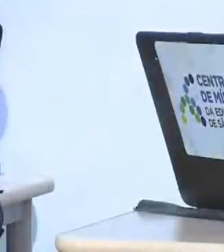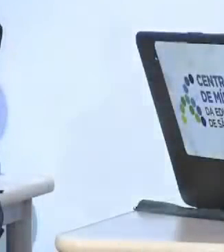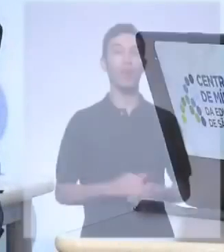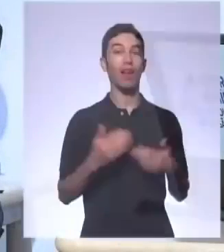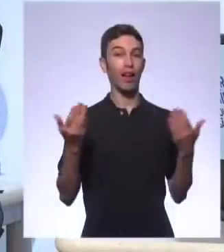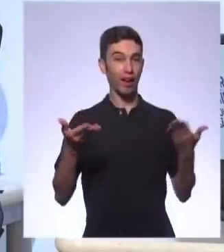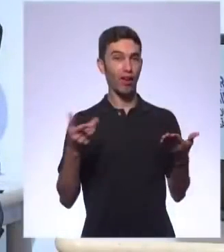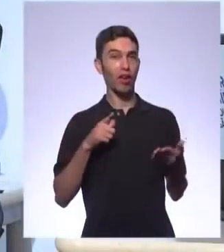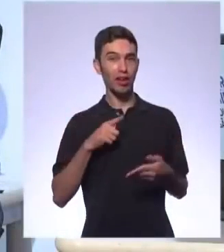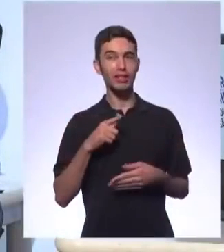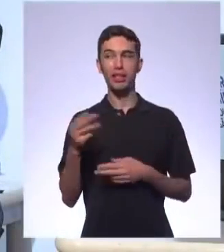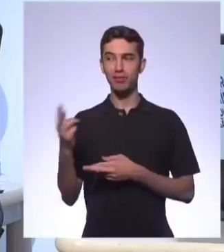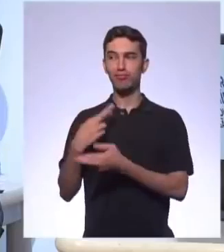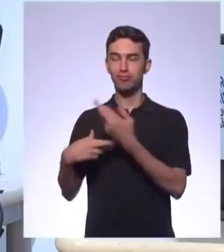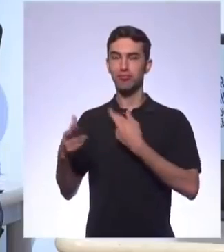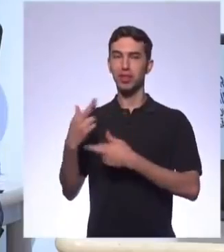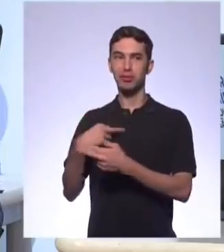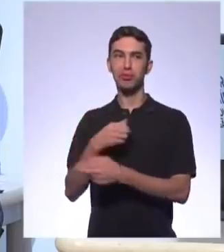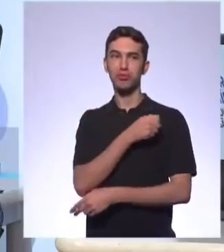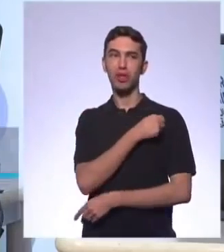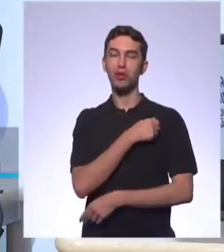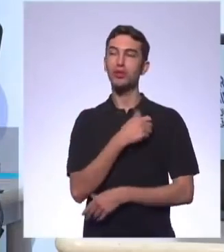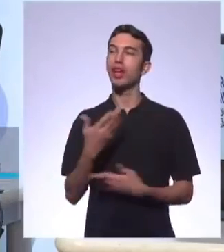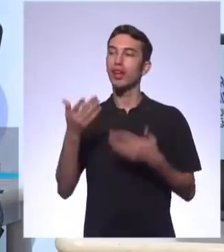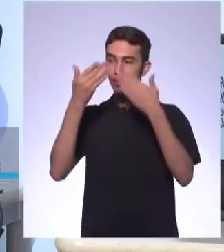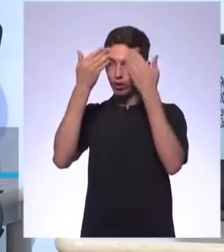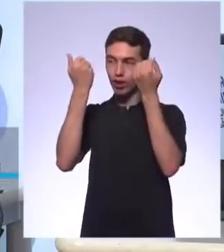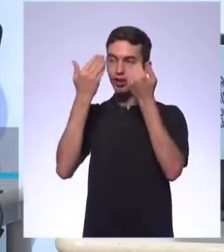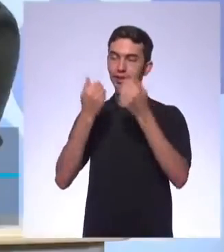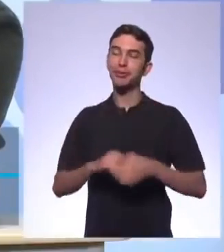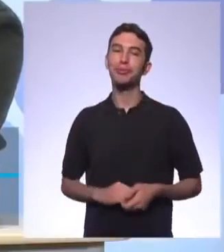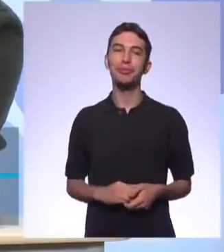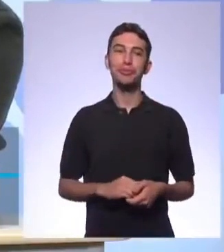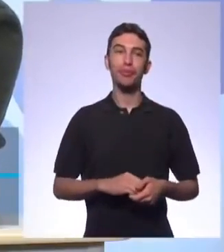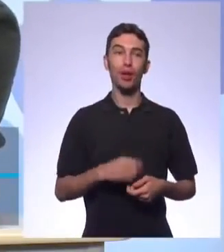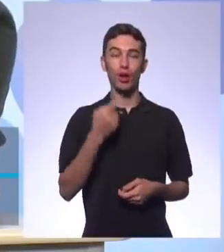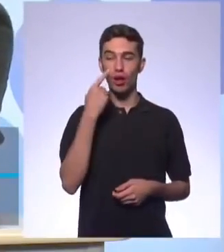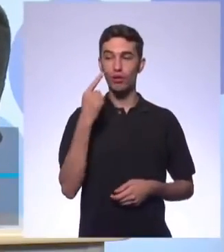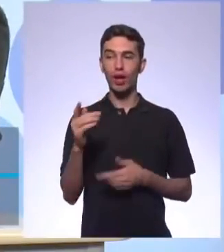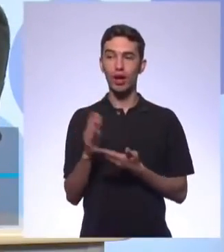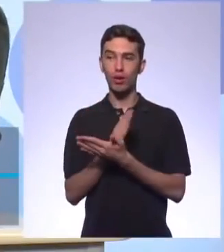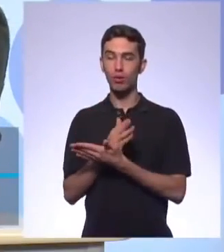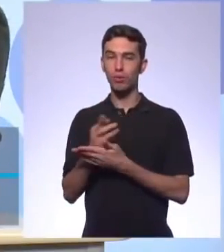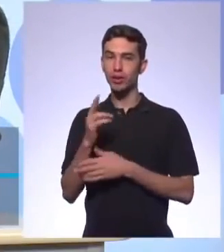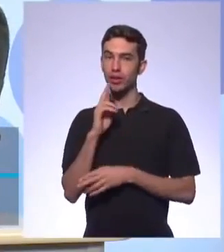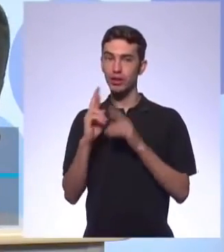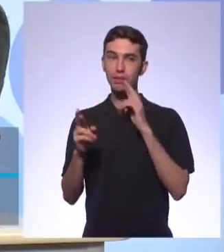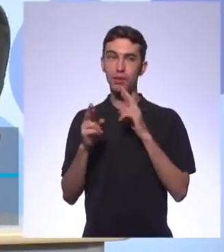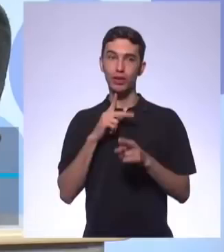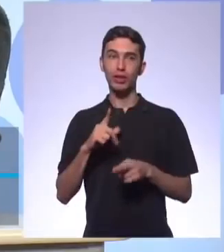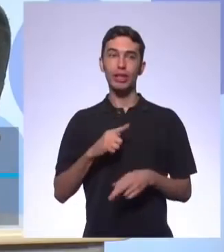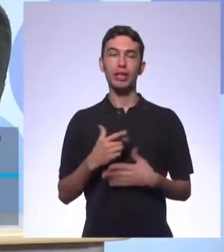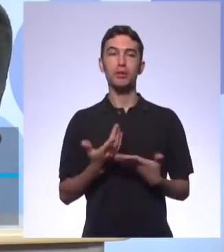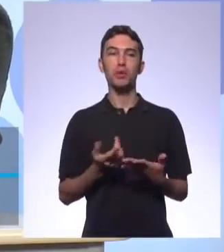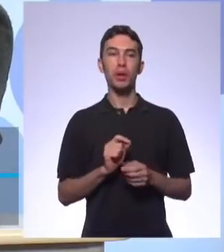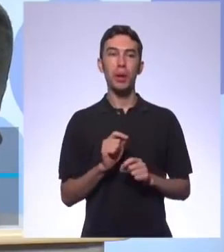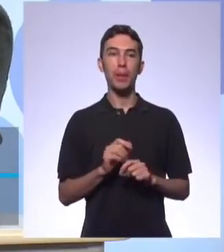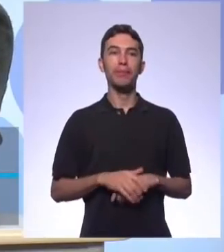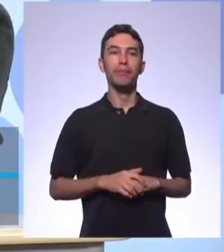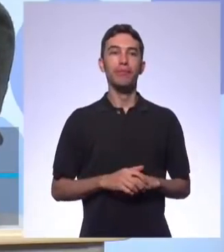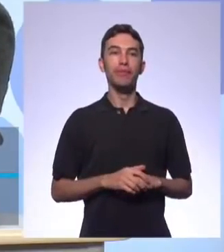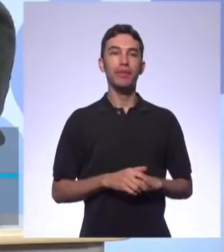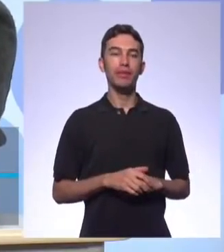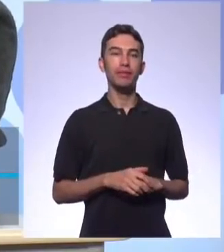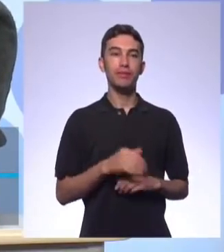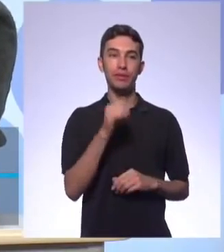Agora sim estão vindo aí as respostas dos alunos. E aí, Jonas? Olha, eu localizei algumas respostas aqui, Dani, do seguinte.